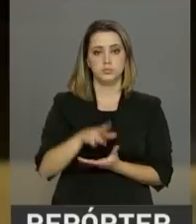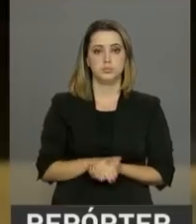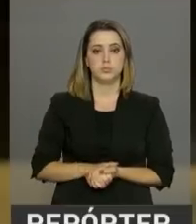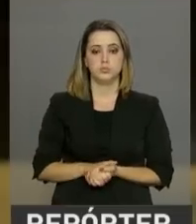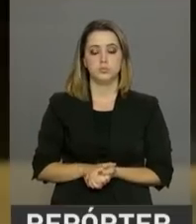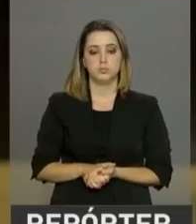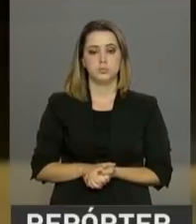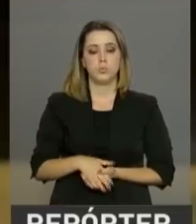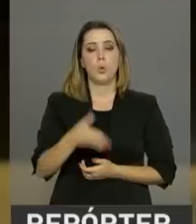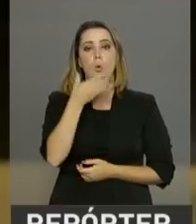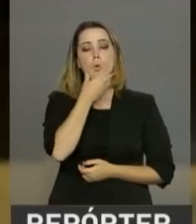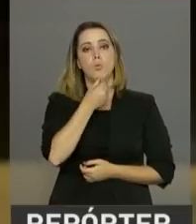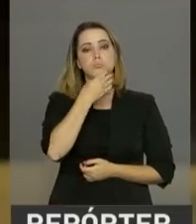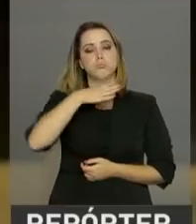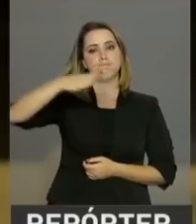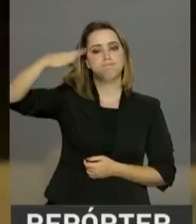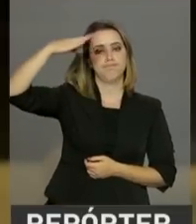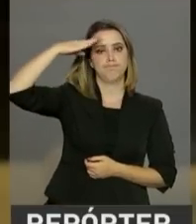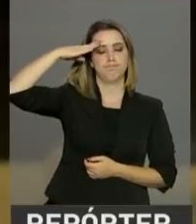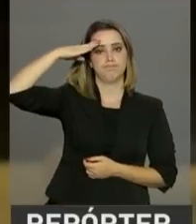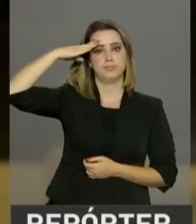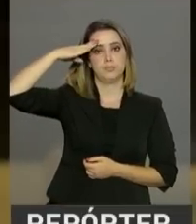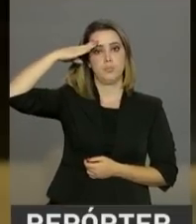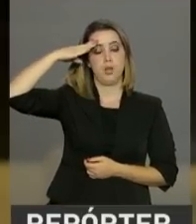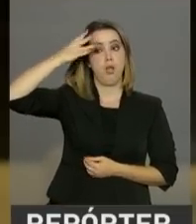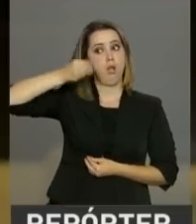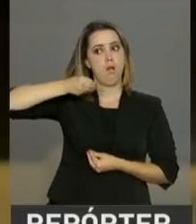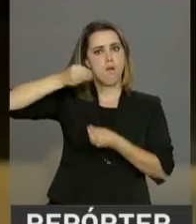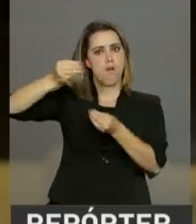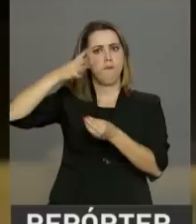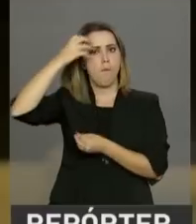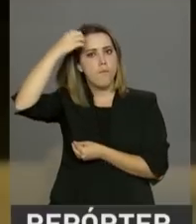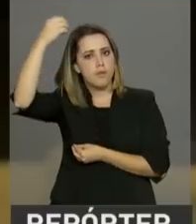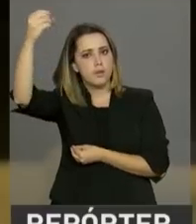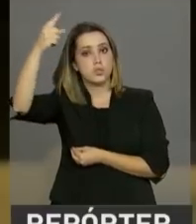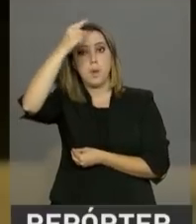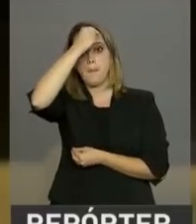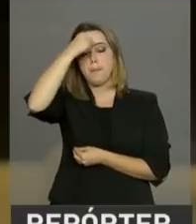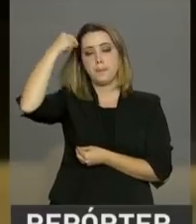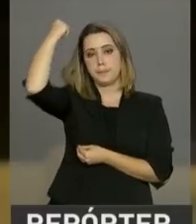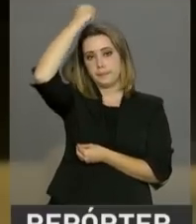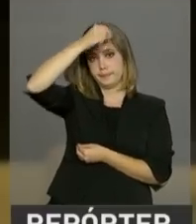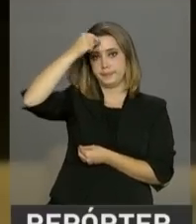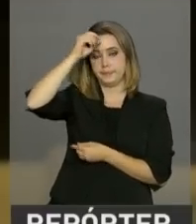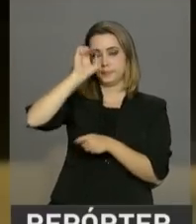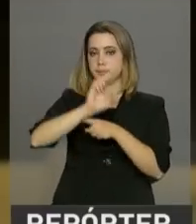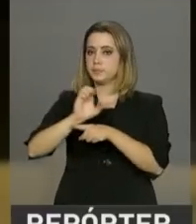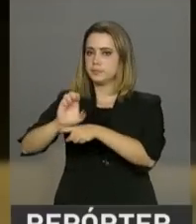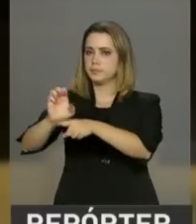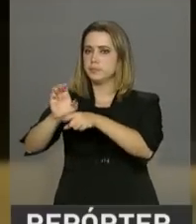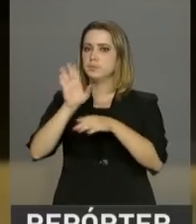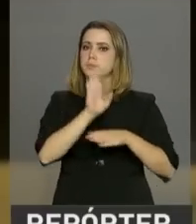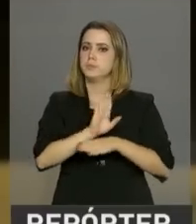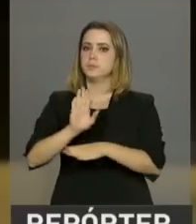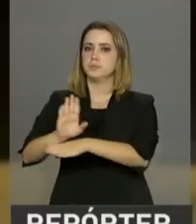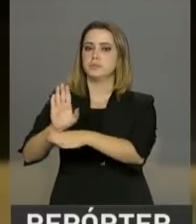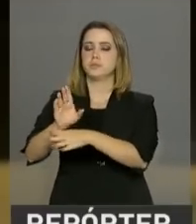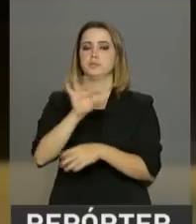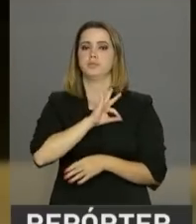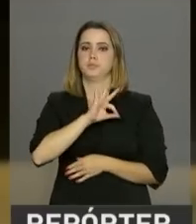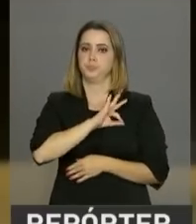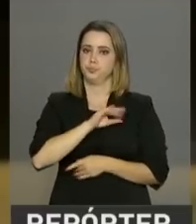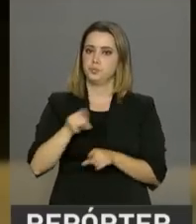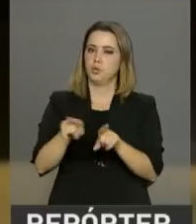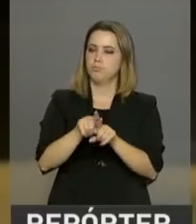segunda-feira. Homens das Forças Armadas vão ser enviados ao estado do Espírito Santo para reforçar o policiamento